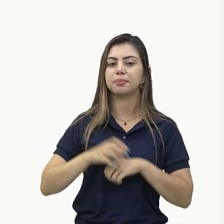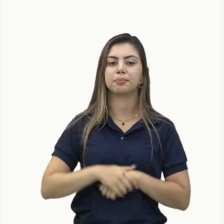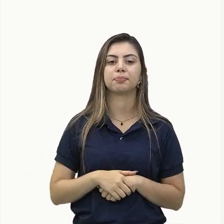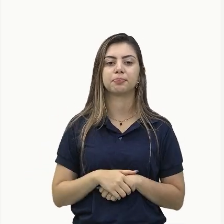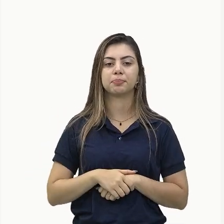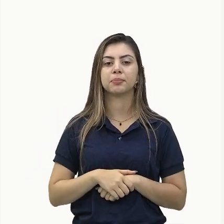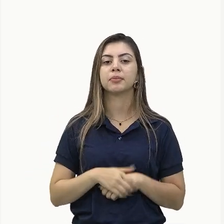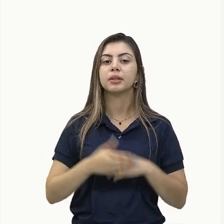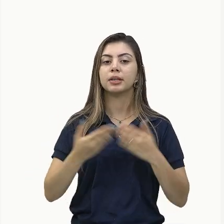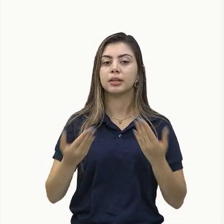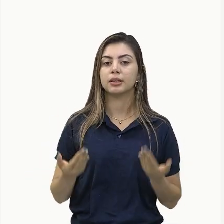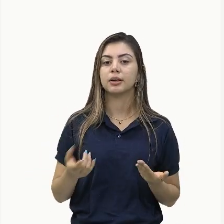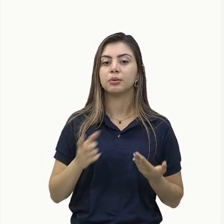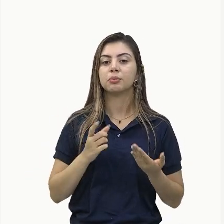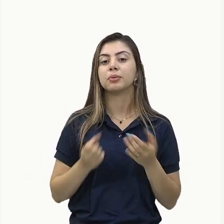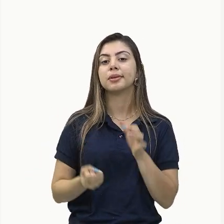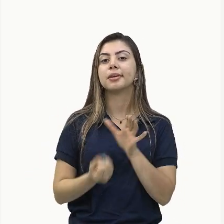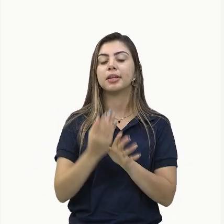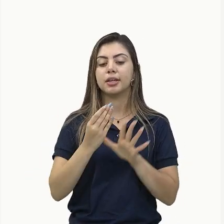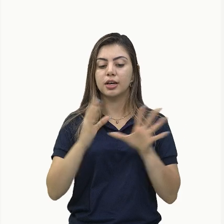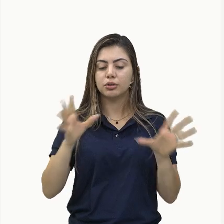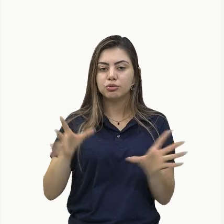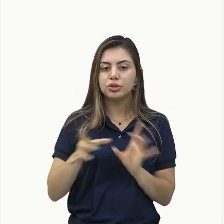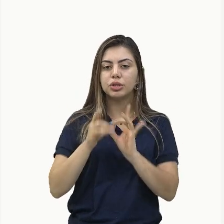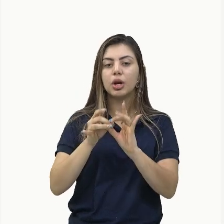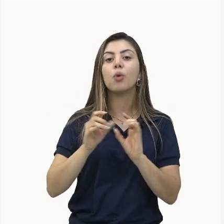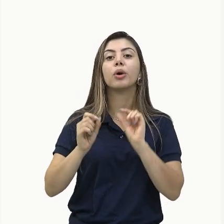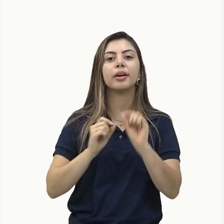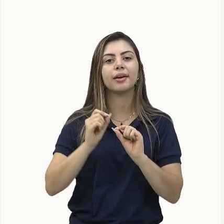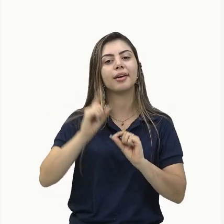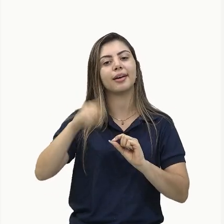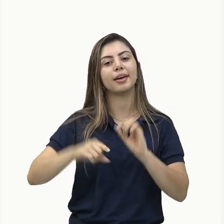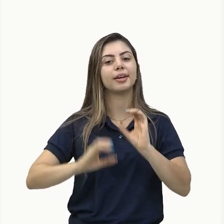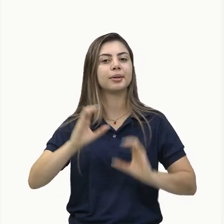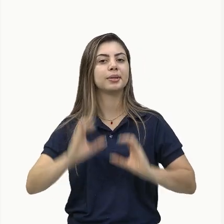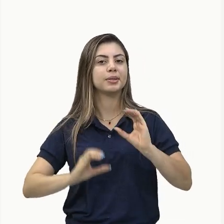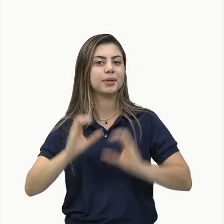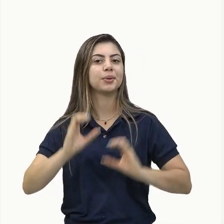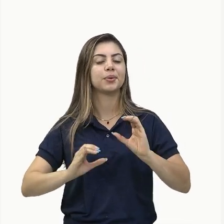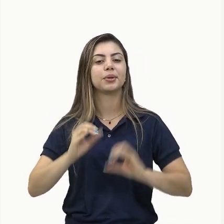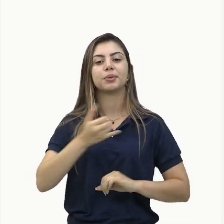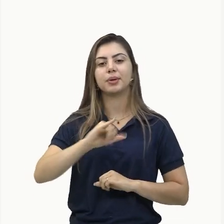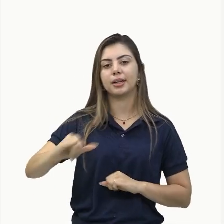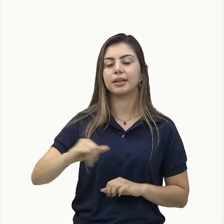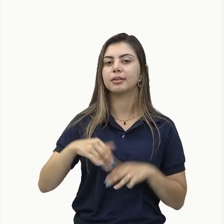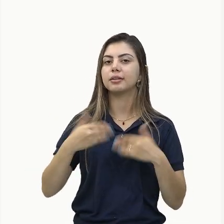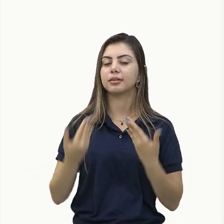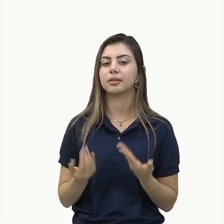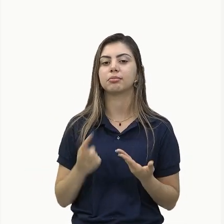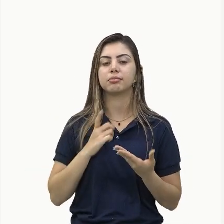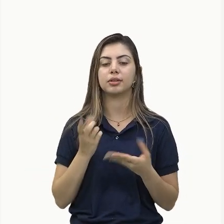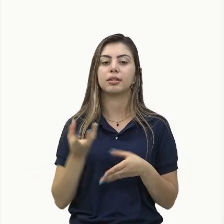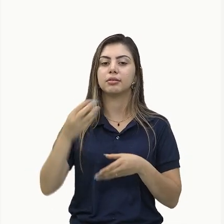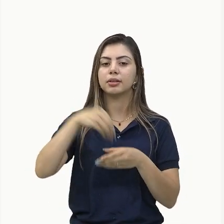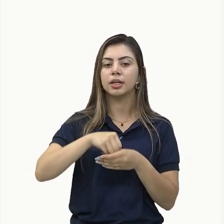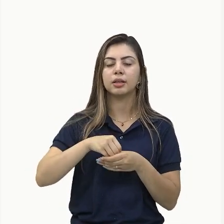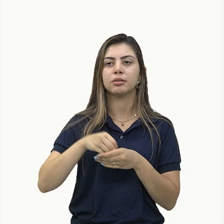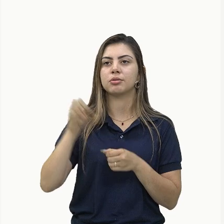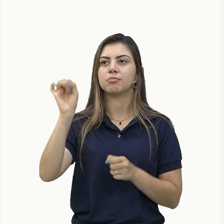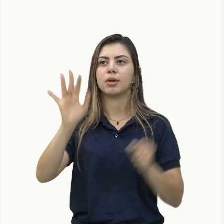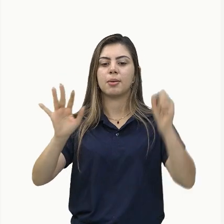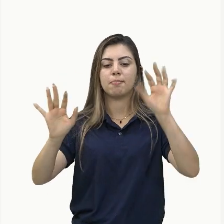formando os circuitos elétricos. Perceberam? Circuitos elétricos envolvem aí tudo que está